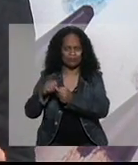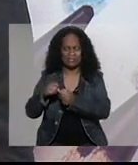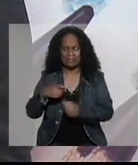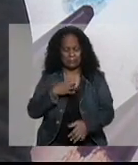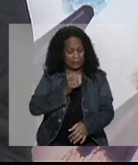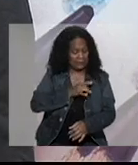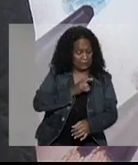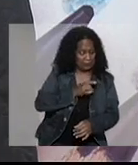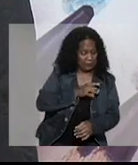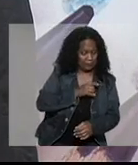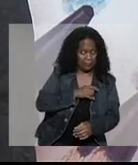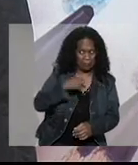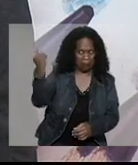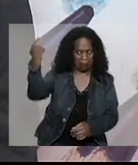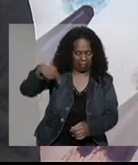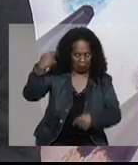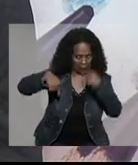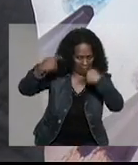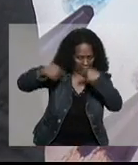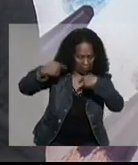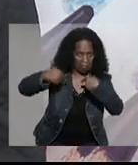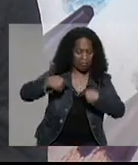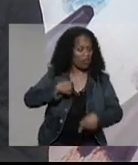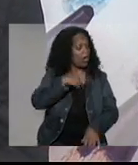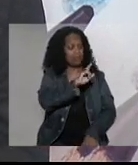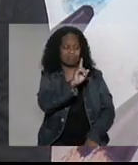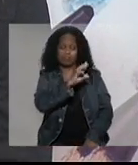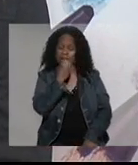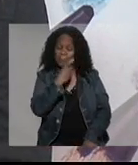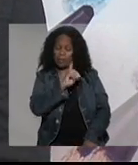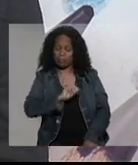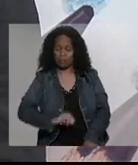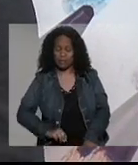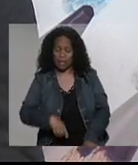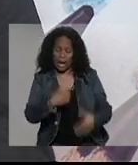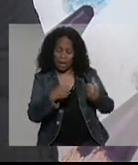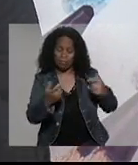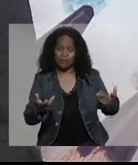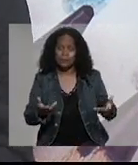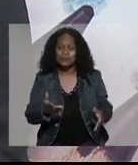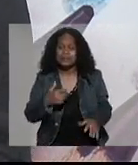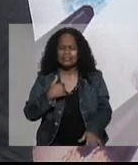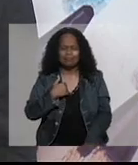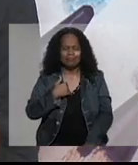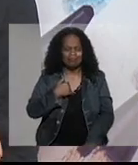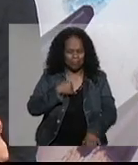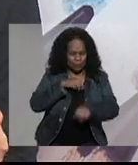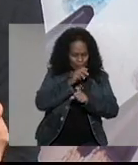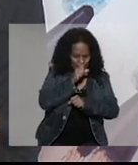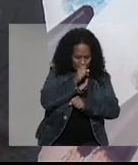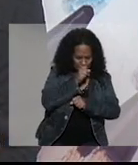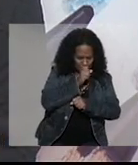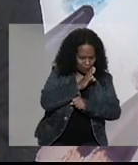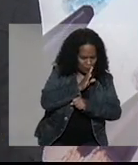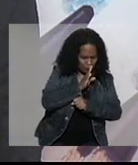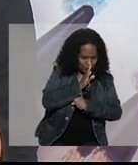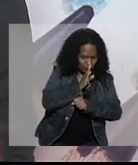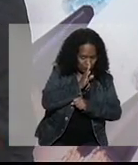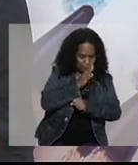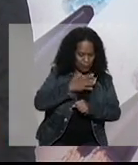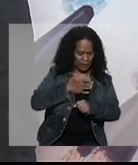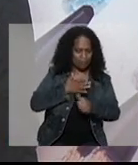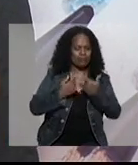de crítica, porque tem medo sempre que o outro vai dizer não, isso não é legal não. E aí não está bancando, de repente, o